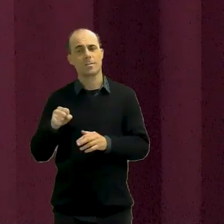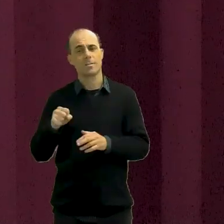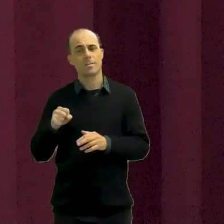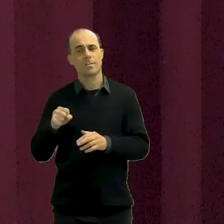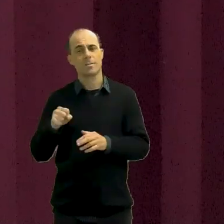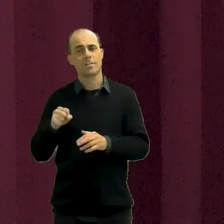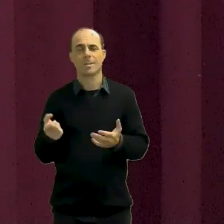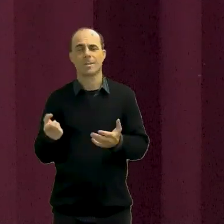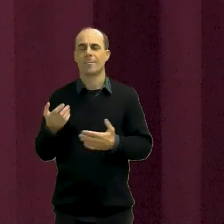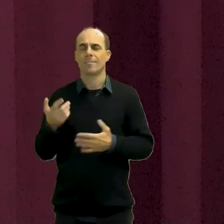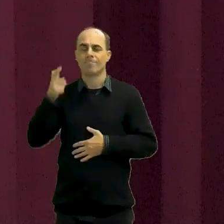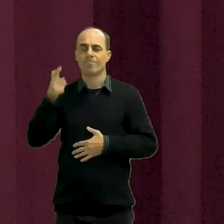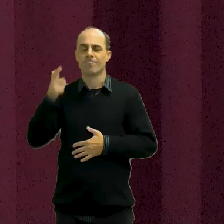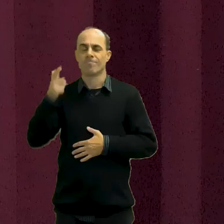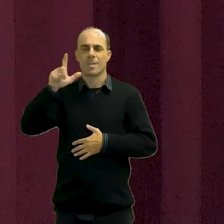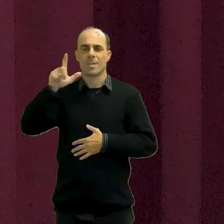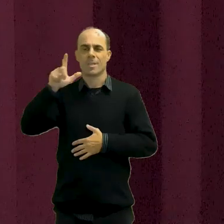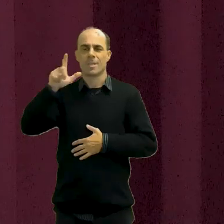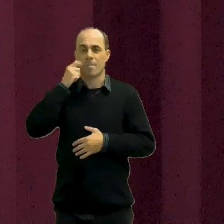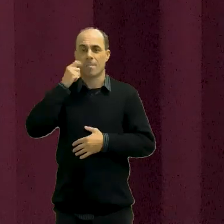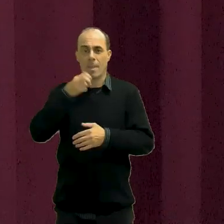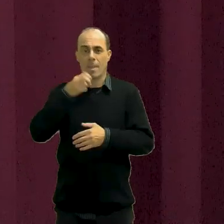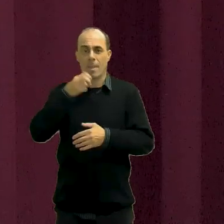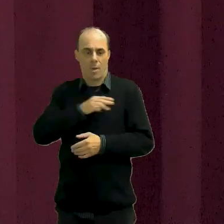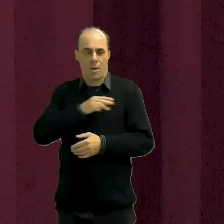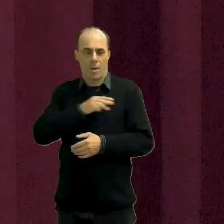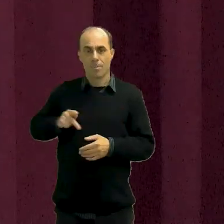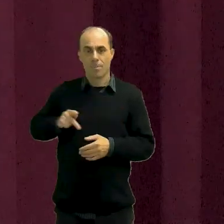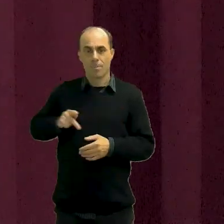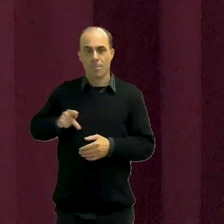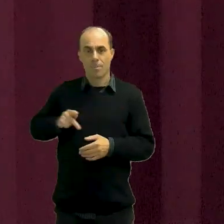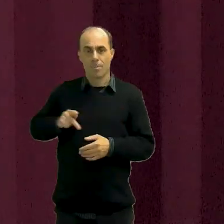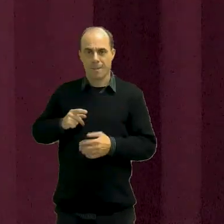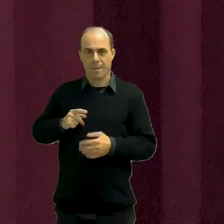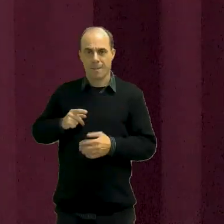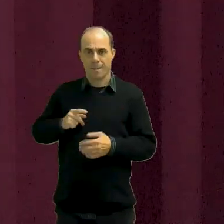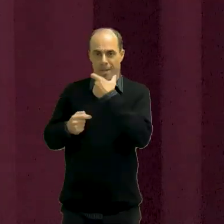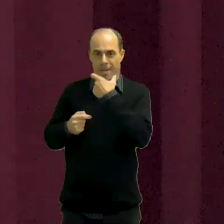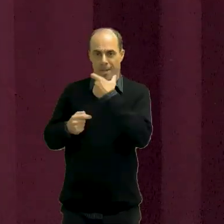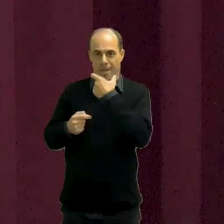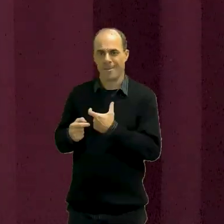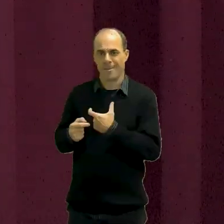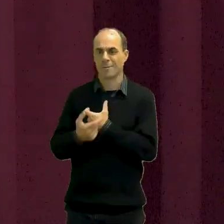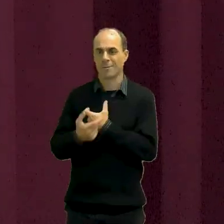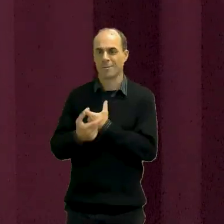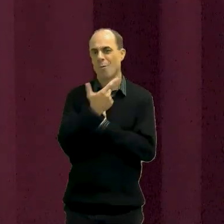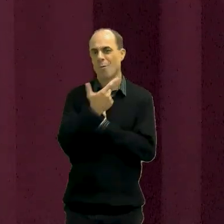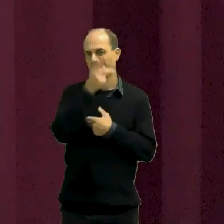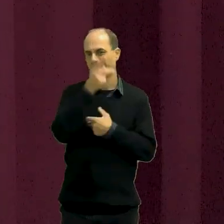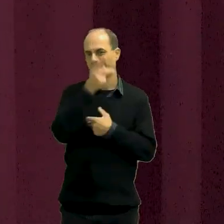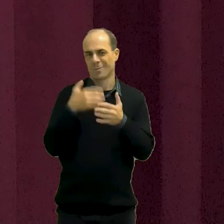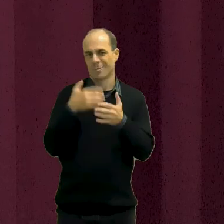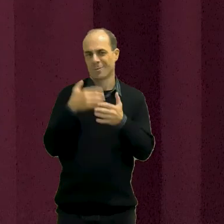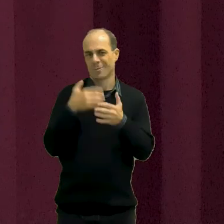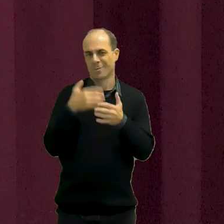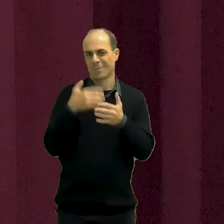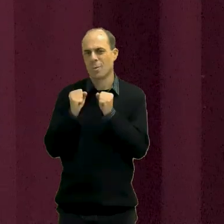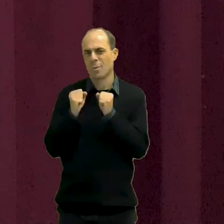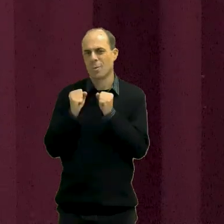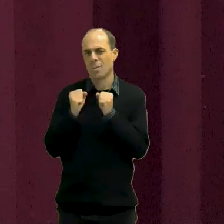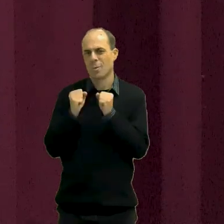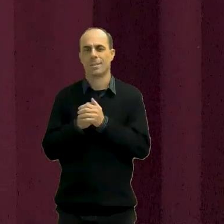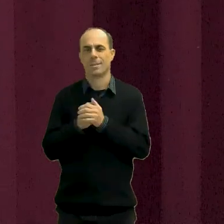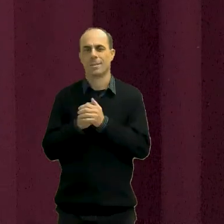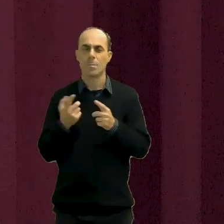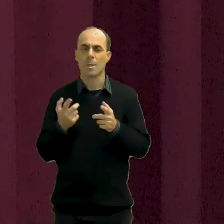assim foi um prêmio pra instituição do Ministério Público se não fosse o Régis teria outra pessoa lá também para fazer essa atividade e esse